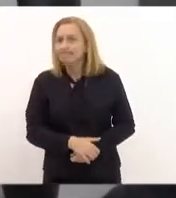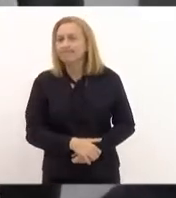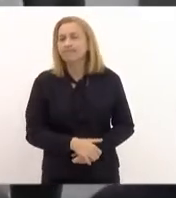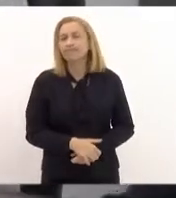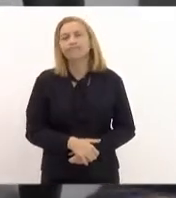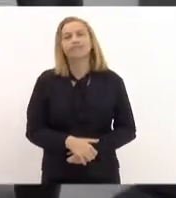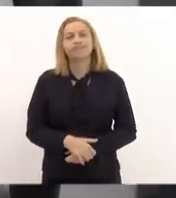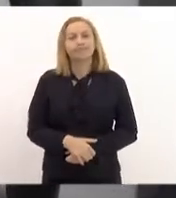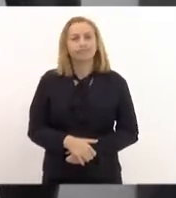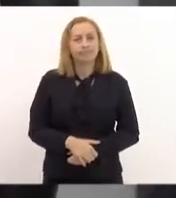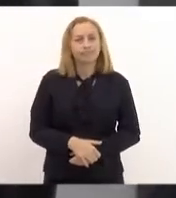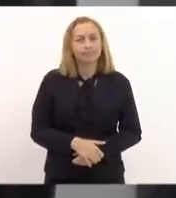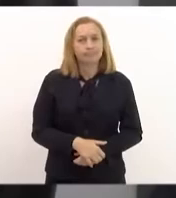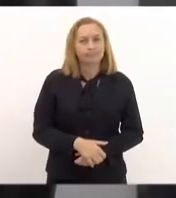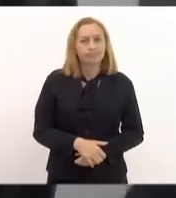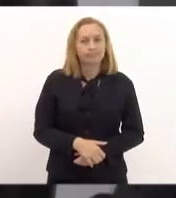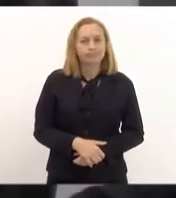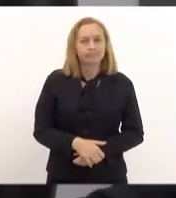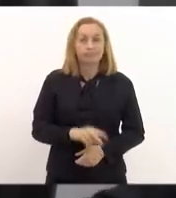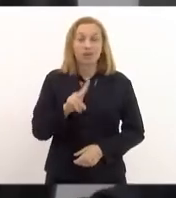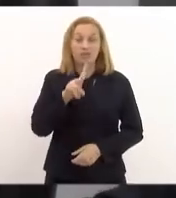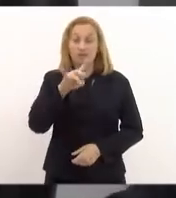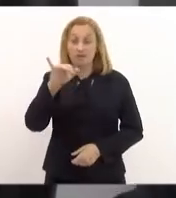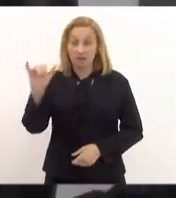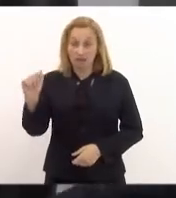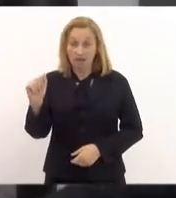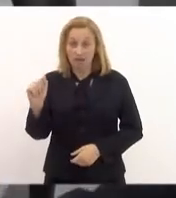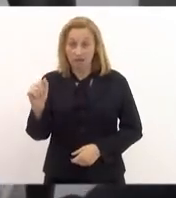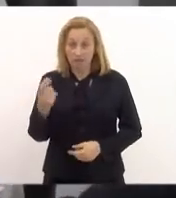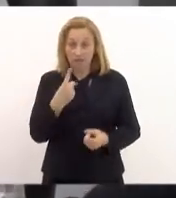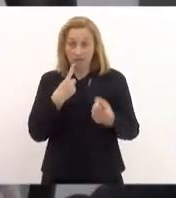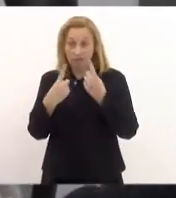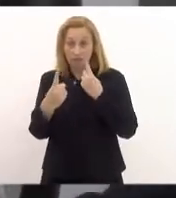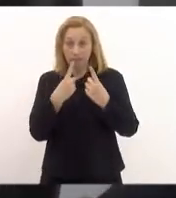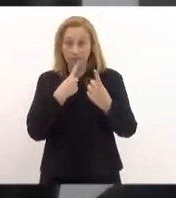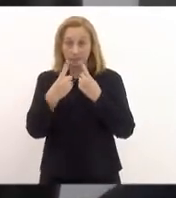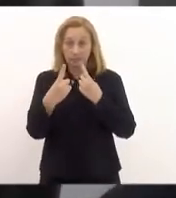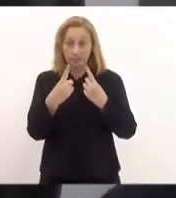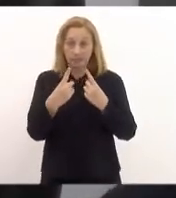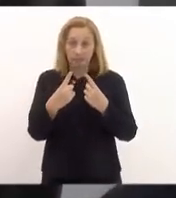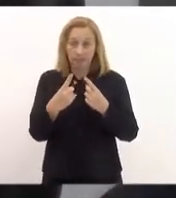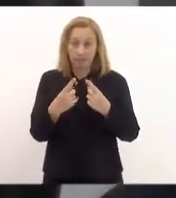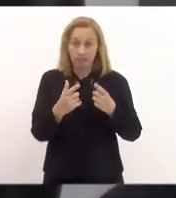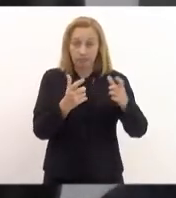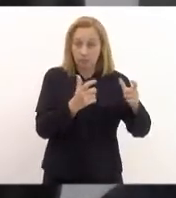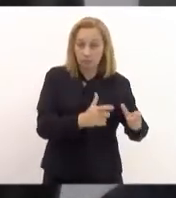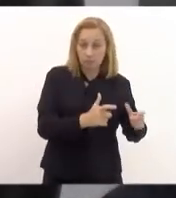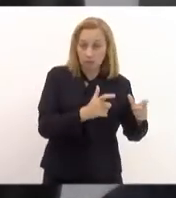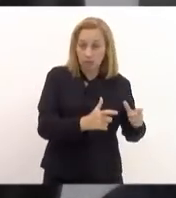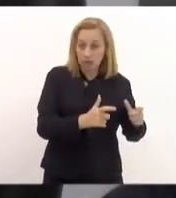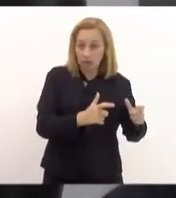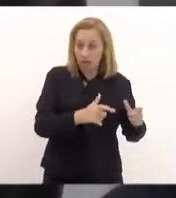Quer dizer, uma via que vai de um lugar para o outro,